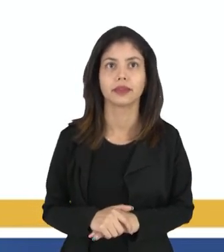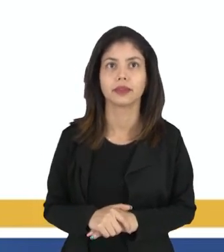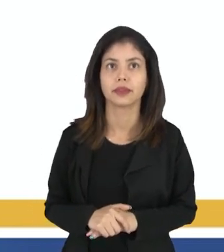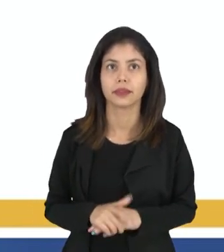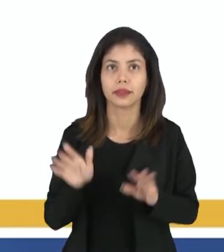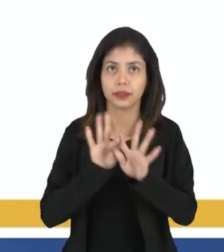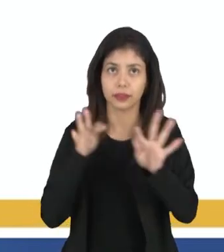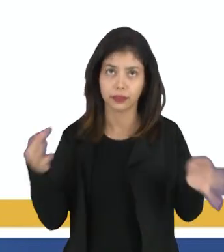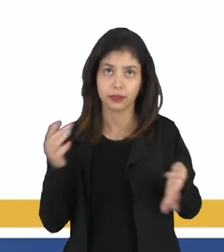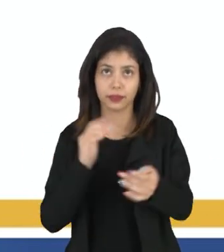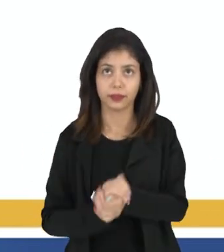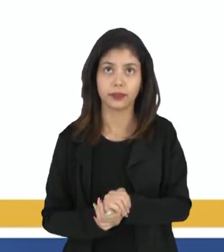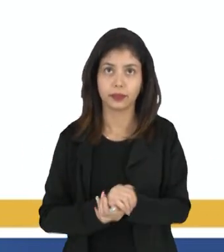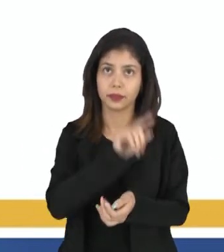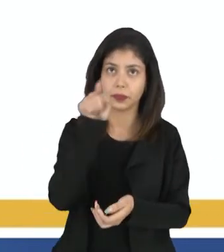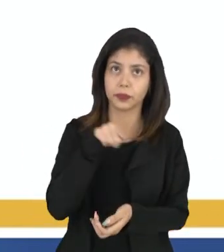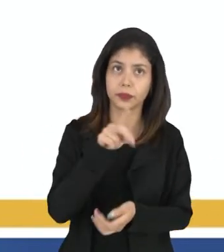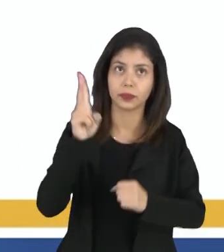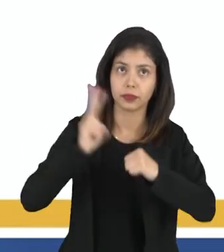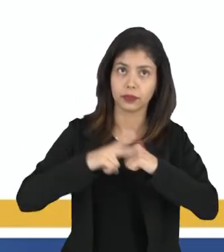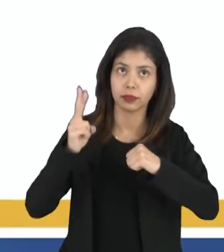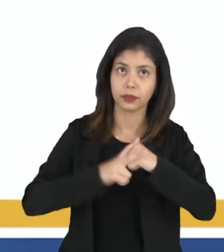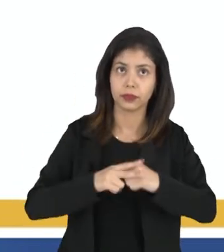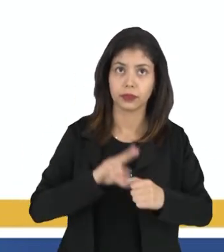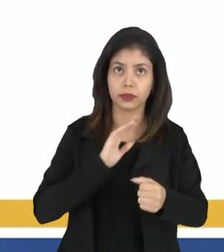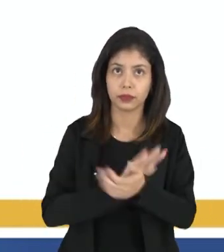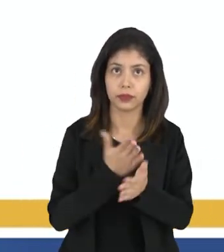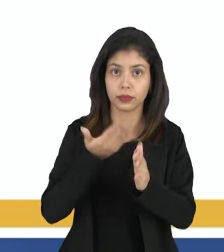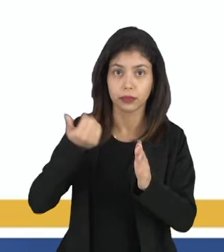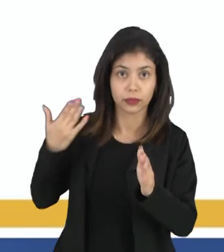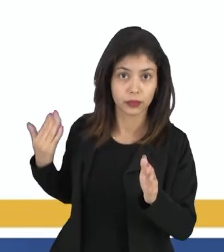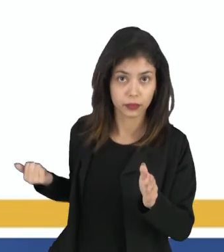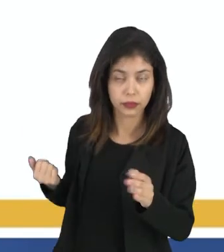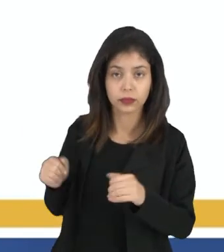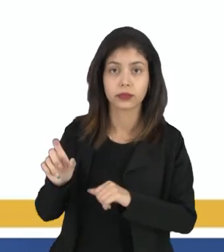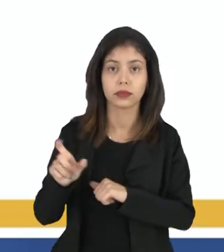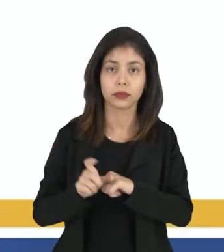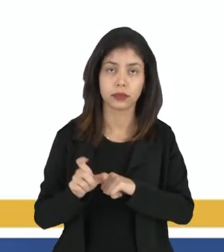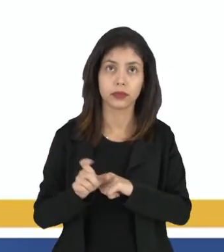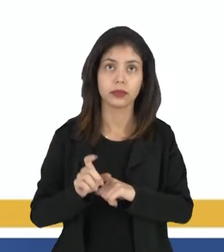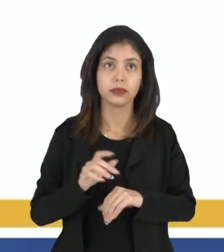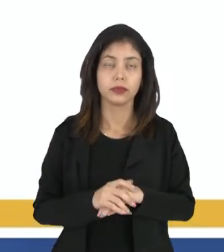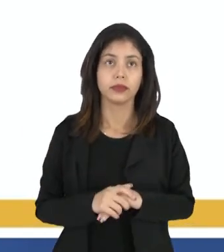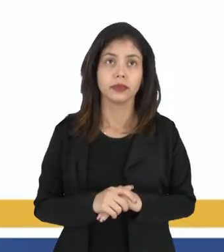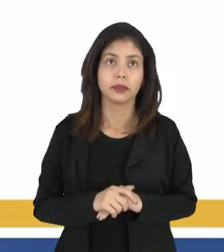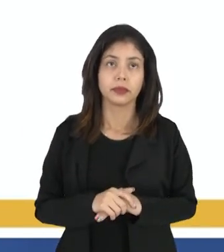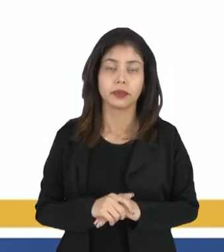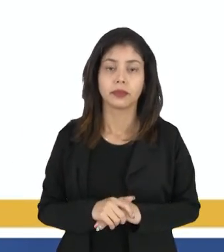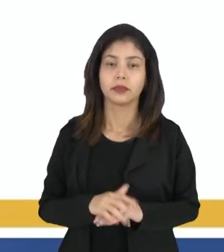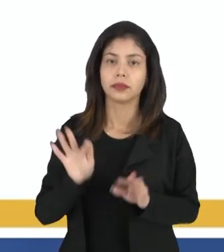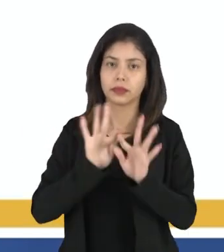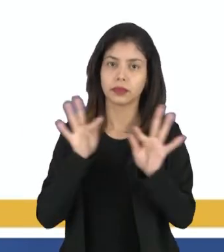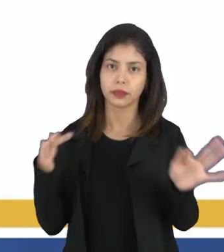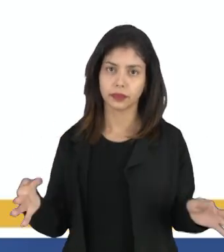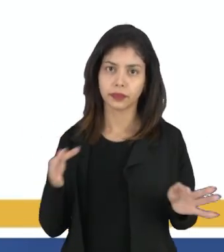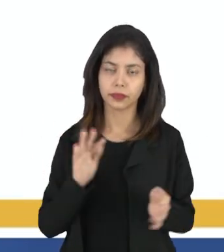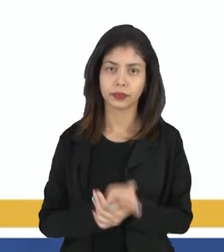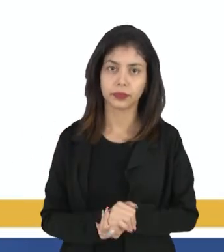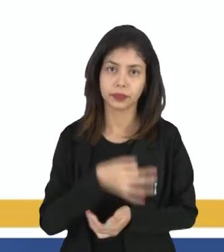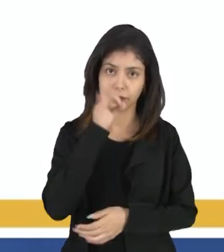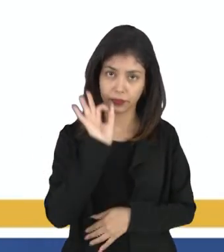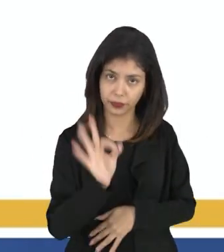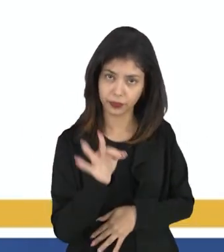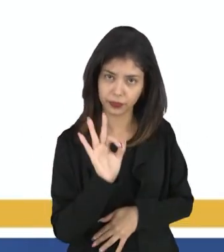forma interrogativa, o verbo auxiliar have vem antes do sujeito. E aí, essa frase, ela